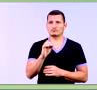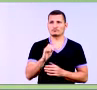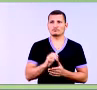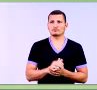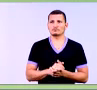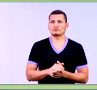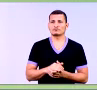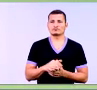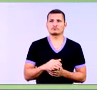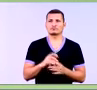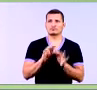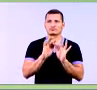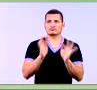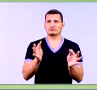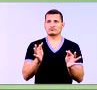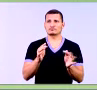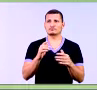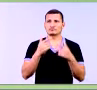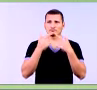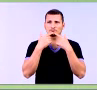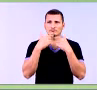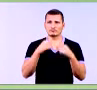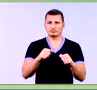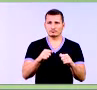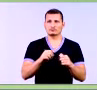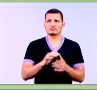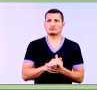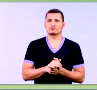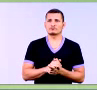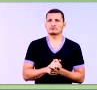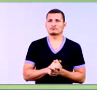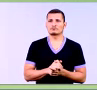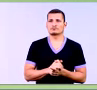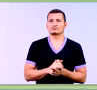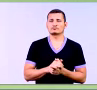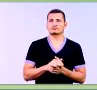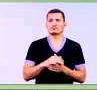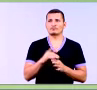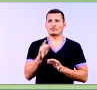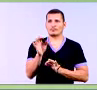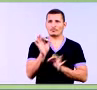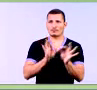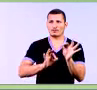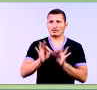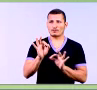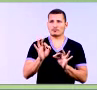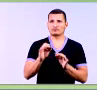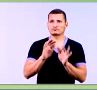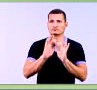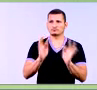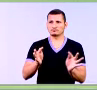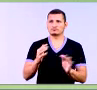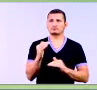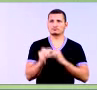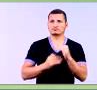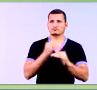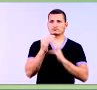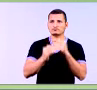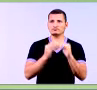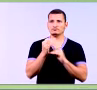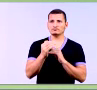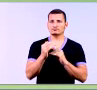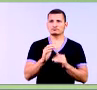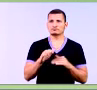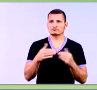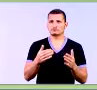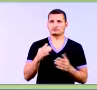é simplificada, ou seja, a linguagem foi voltada, foi remodelada para simplificar o desenvolvimento. Então,